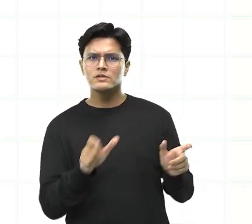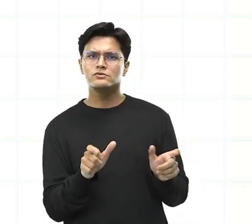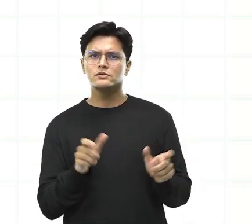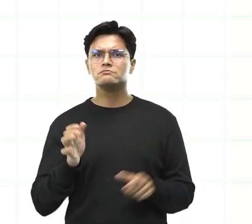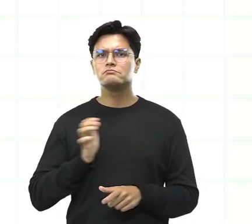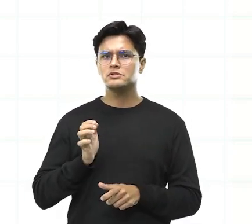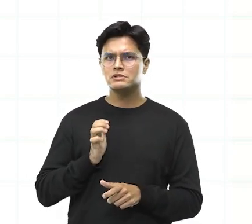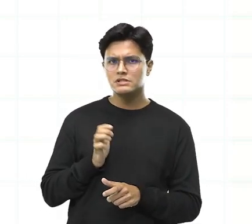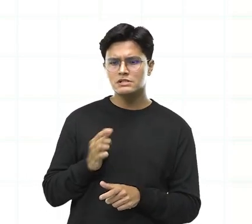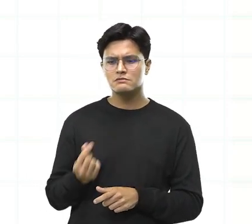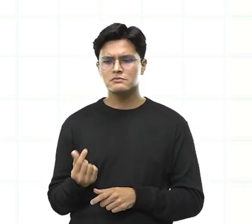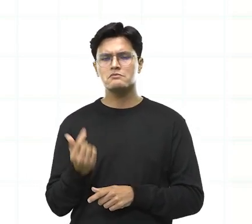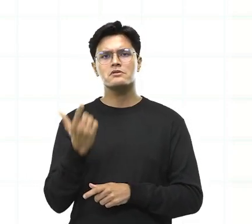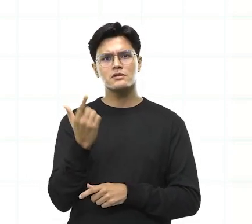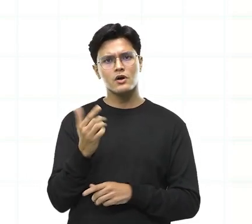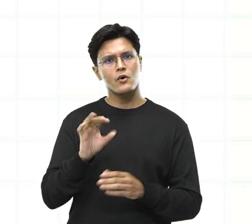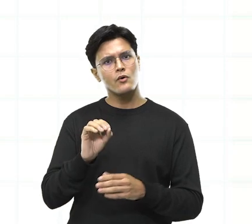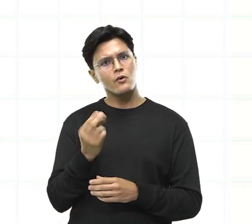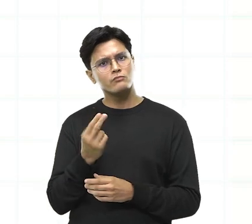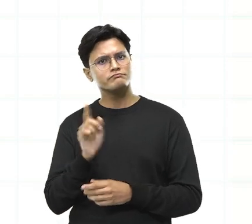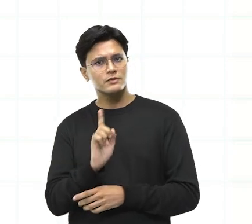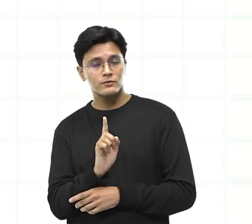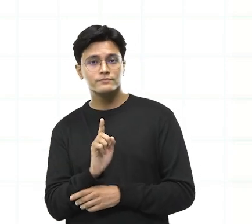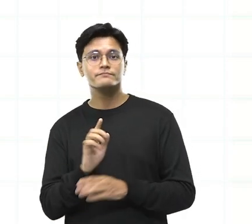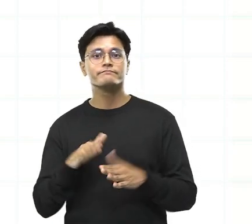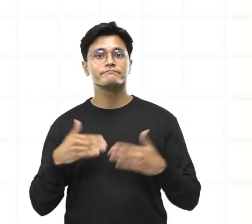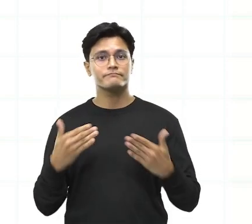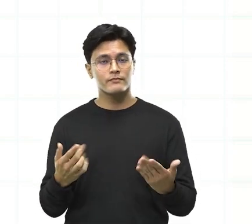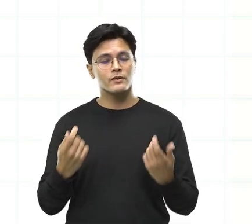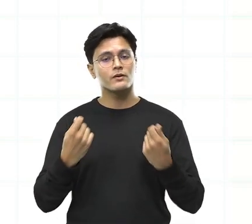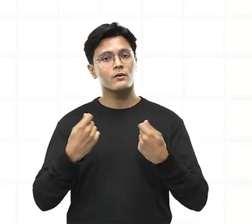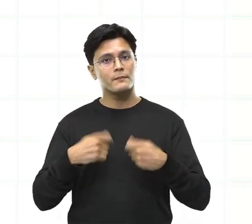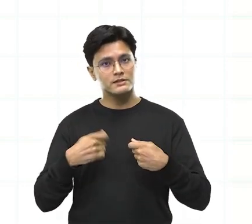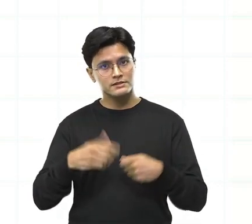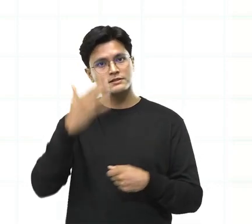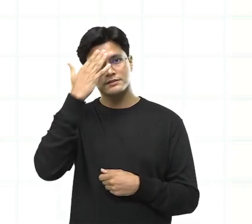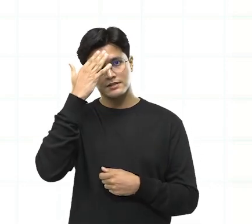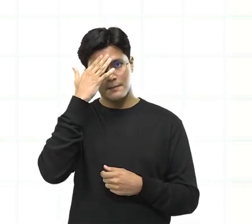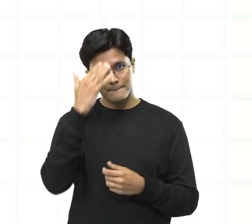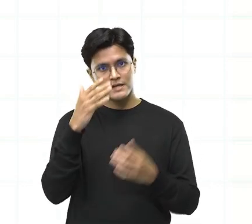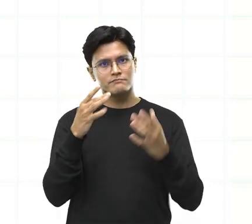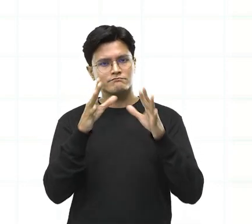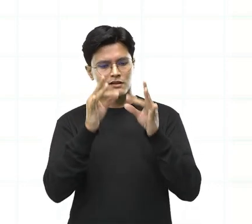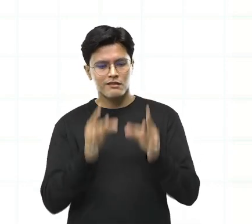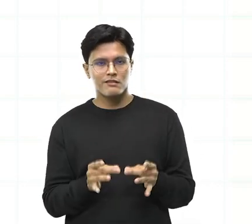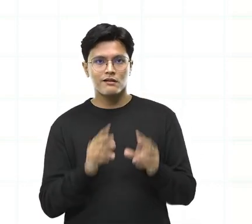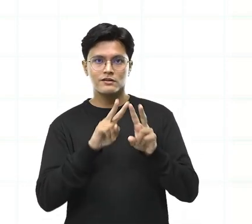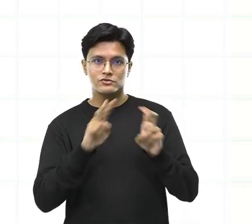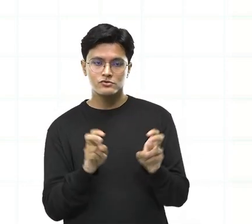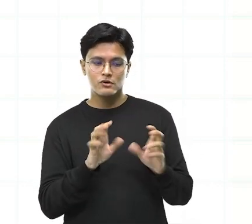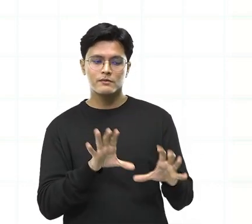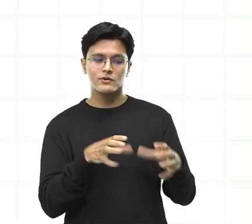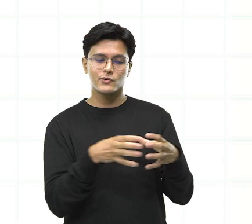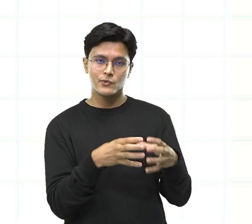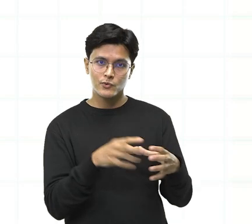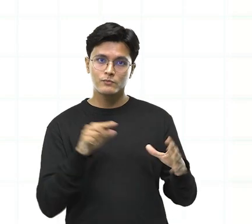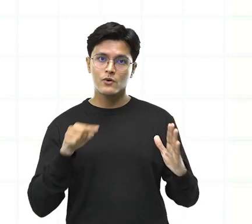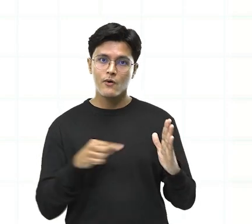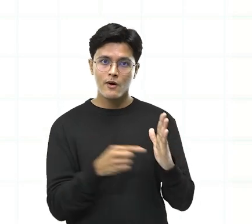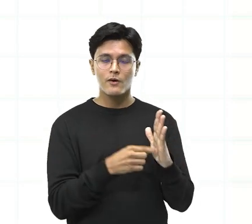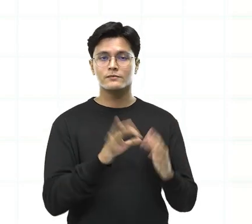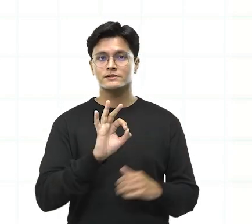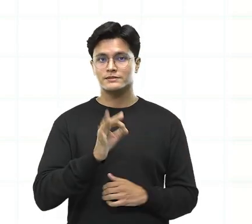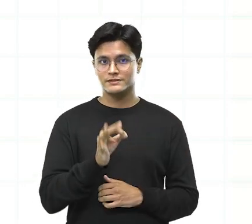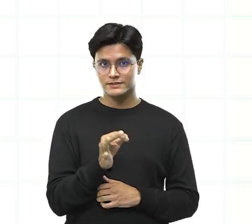baixa, né? Enfim, vários aspectos vão compor esse público-alvo aqui da nossa propaganda, né? Para que a gente